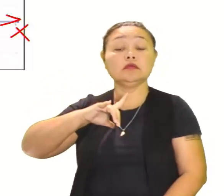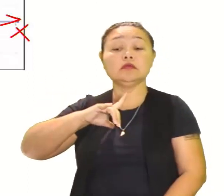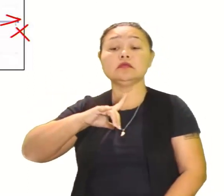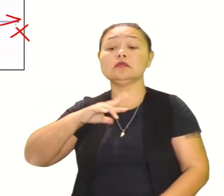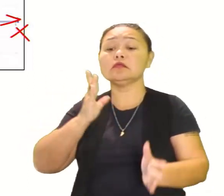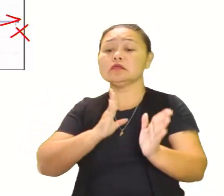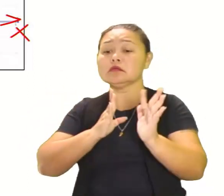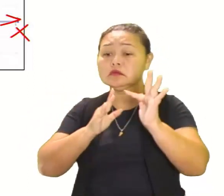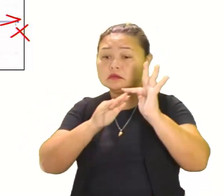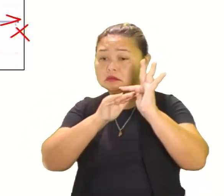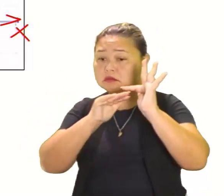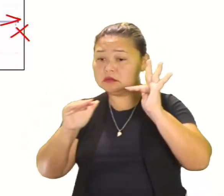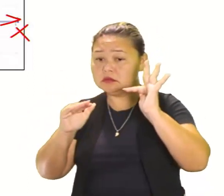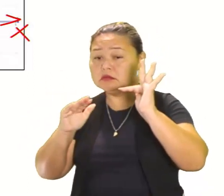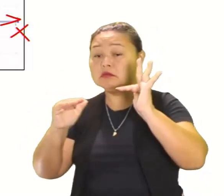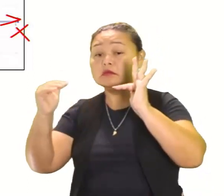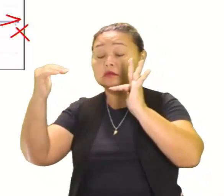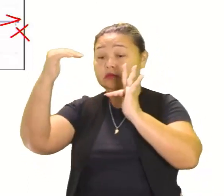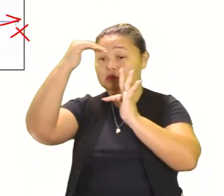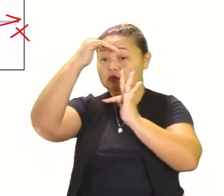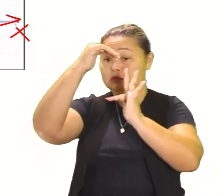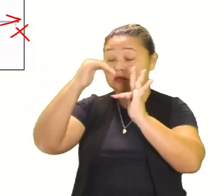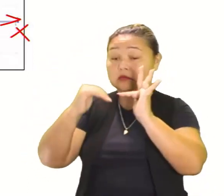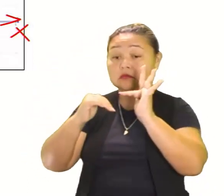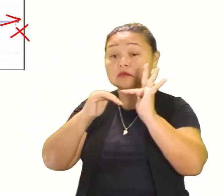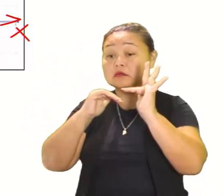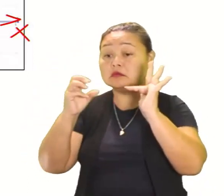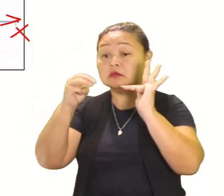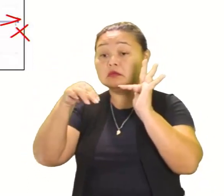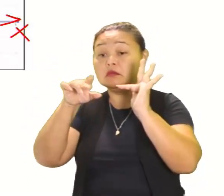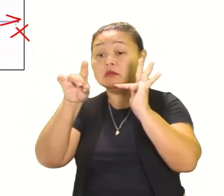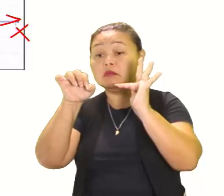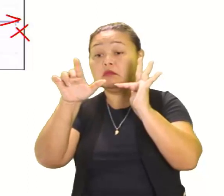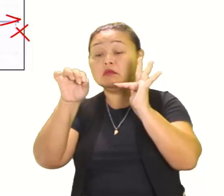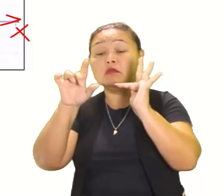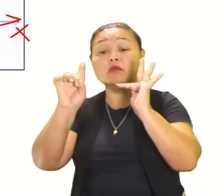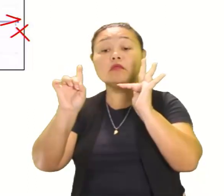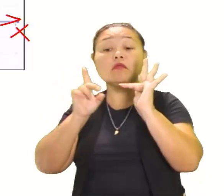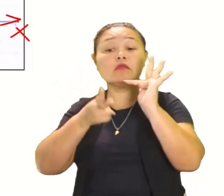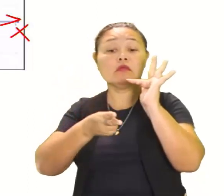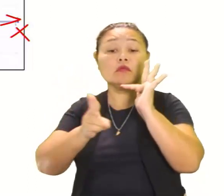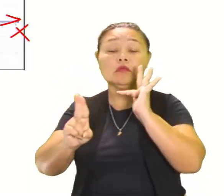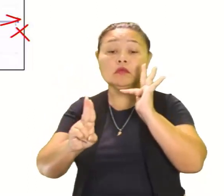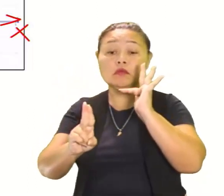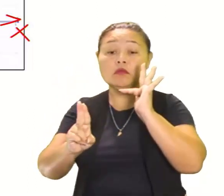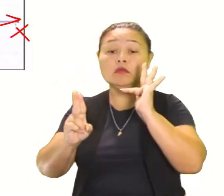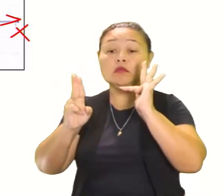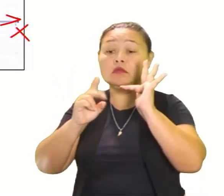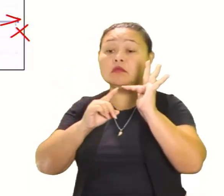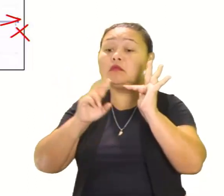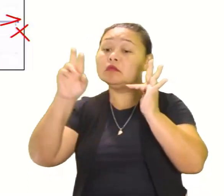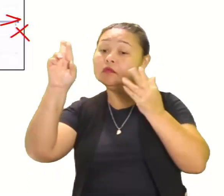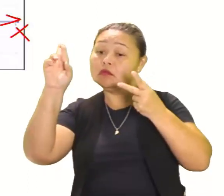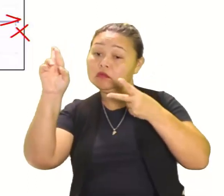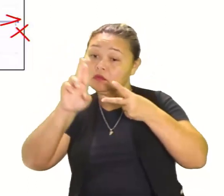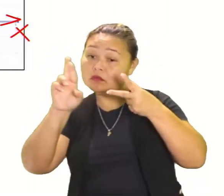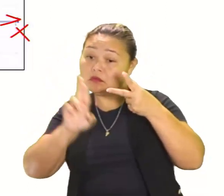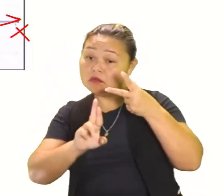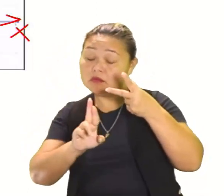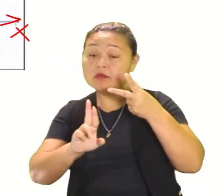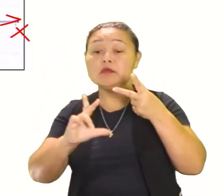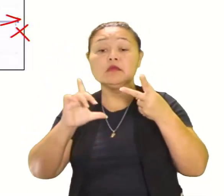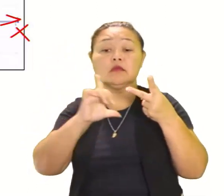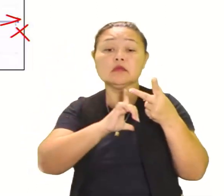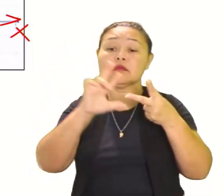nossa reta sempre vai rebater, a nossa reta com módulo sempre vai rebater na raiz da